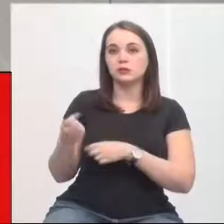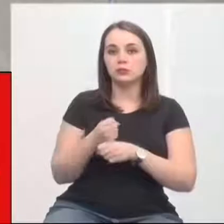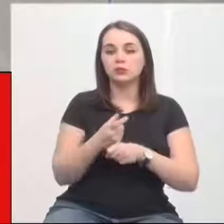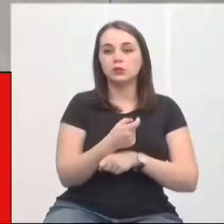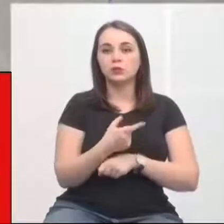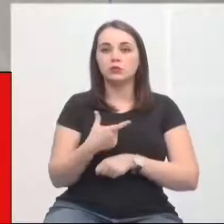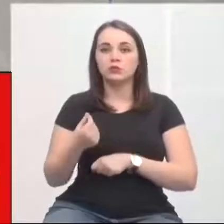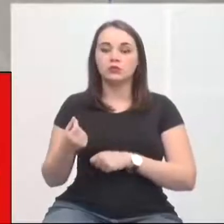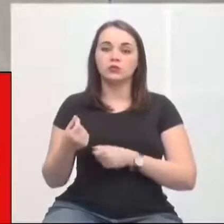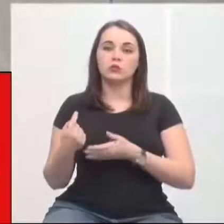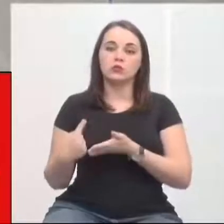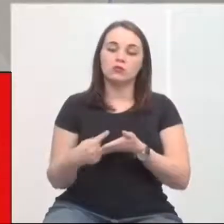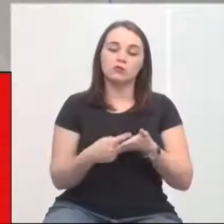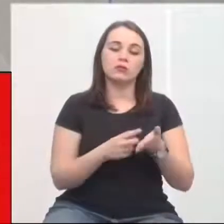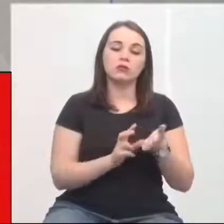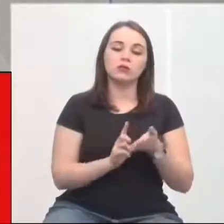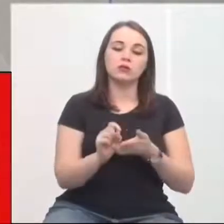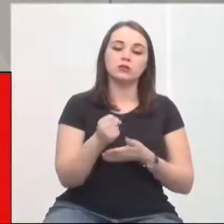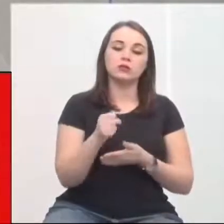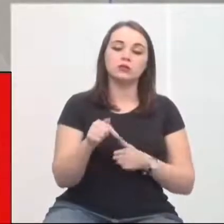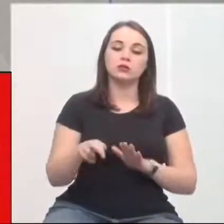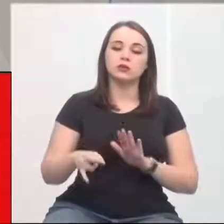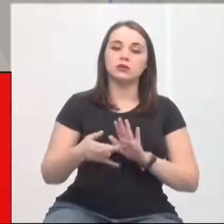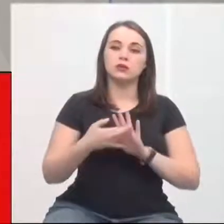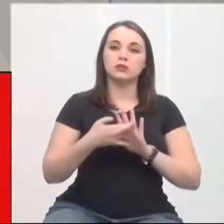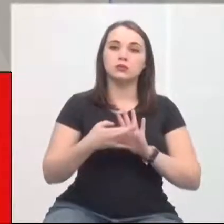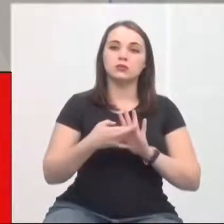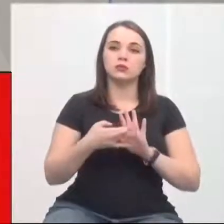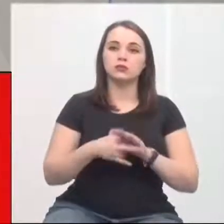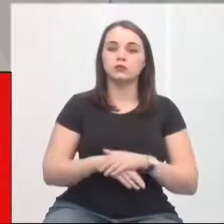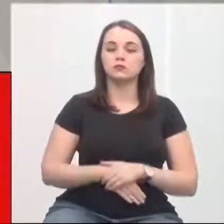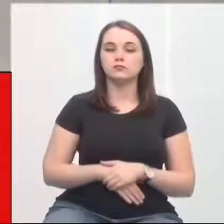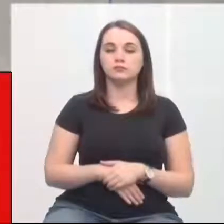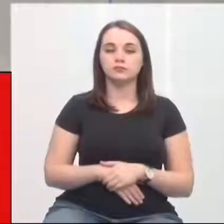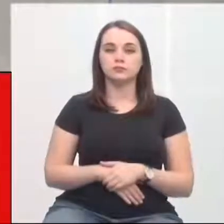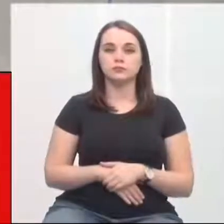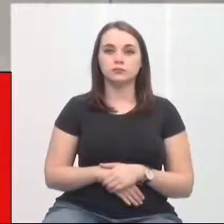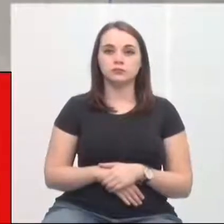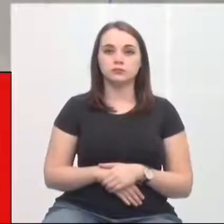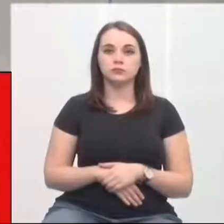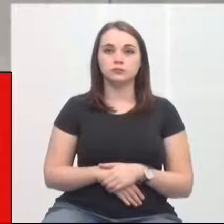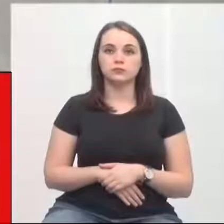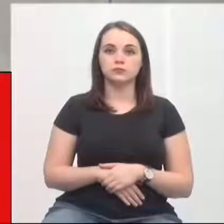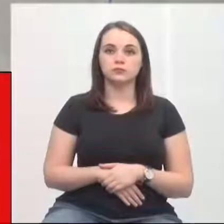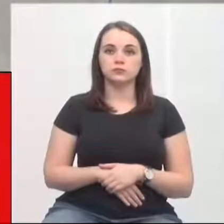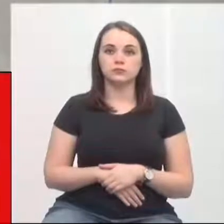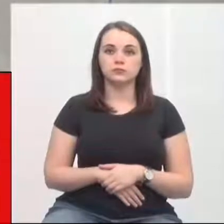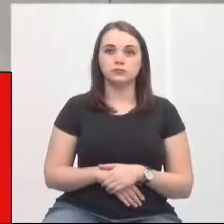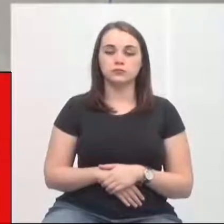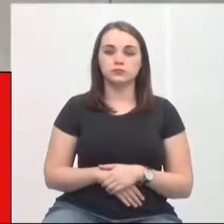o artigo 85, alínea C D do Regimento Interno. Anteciosamente, Adriana